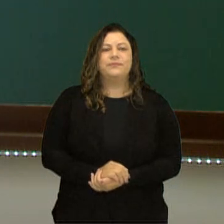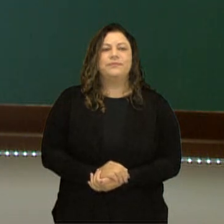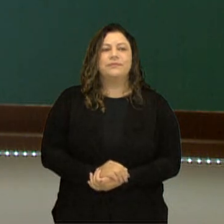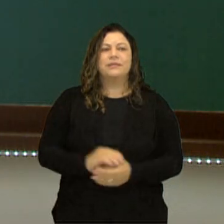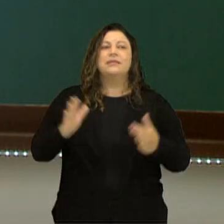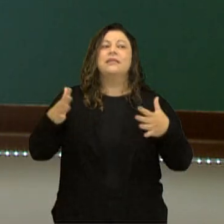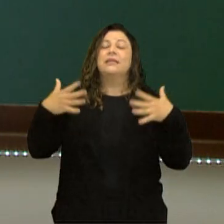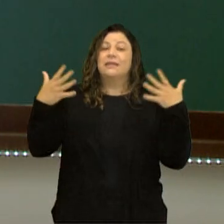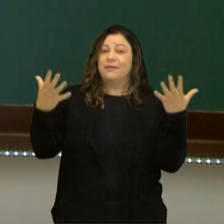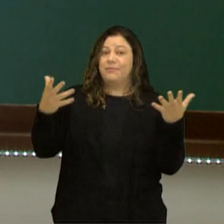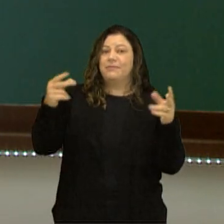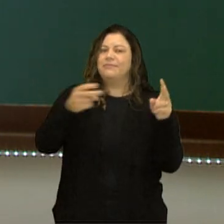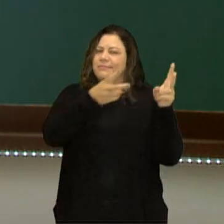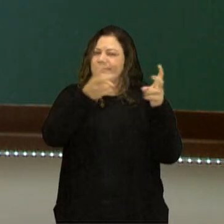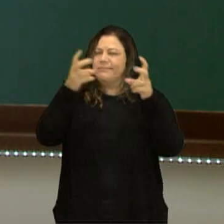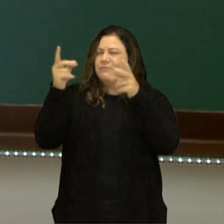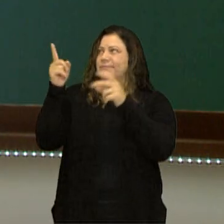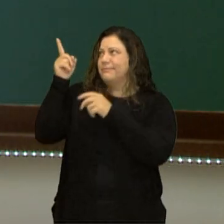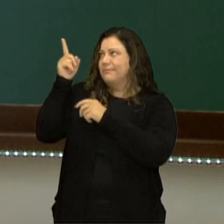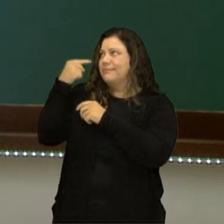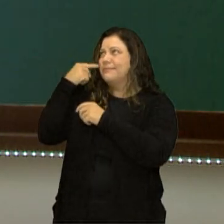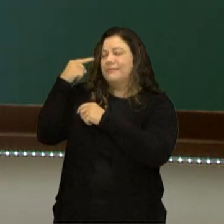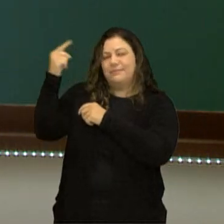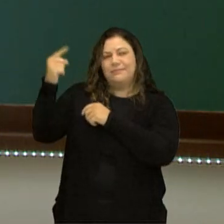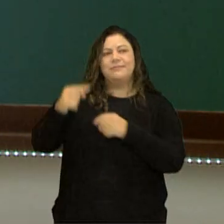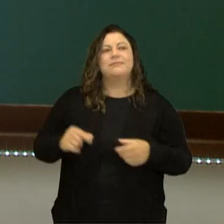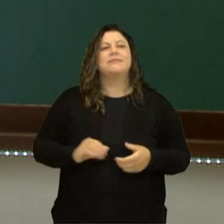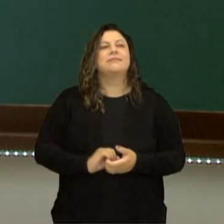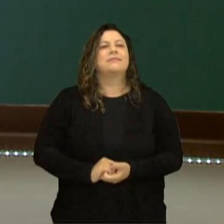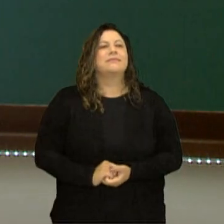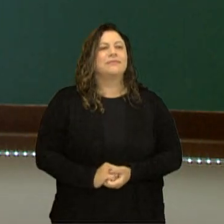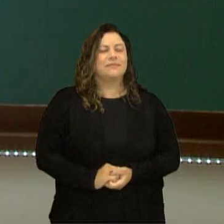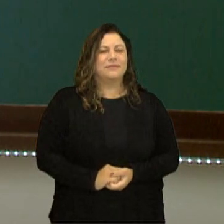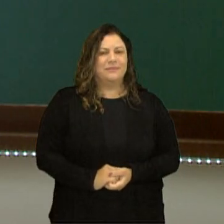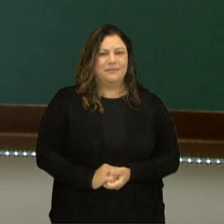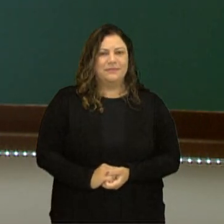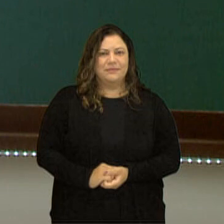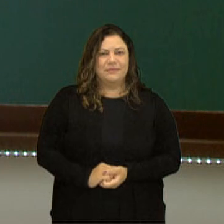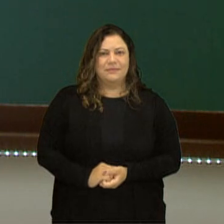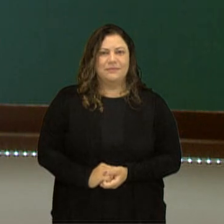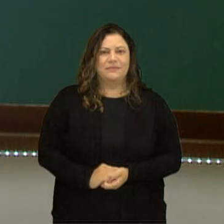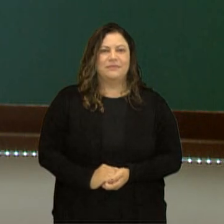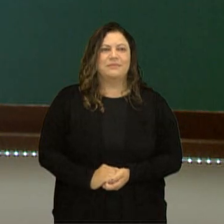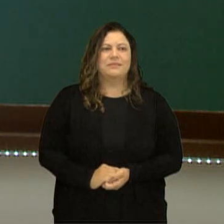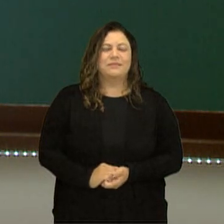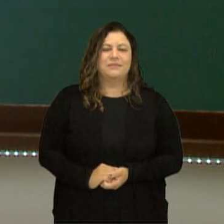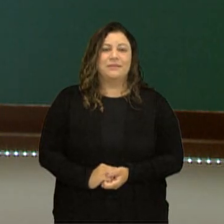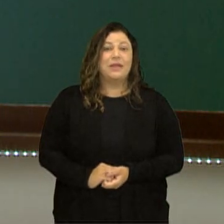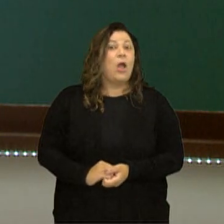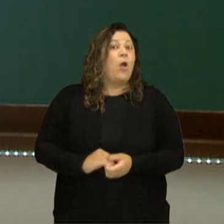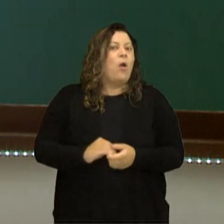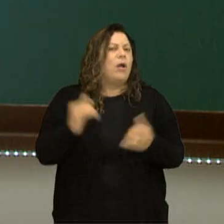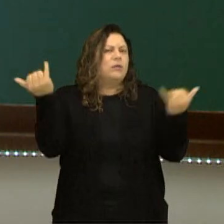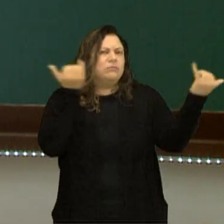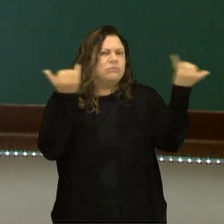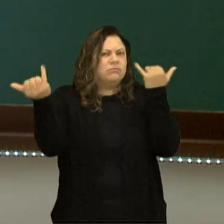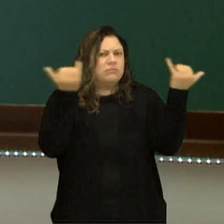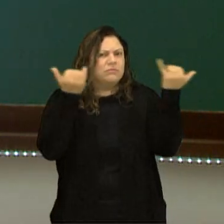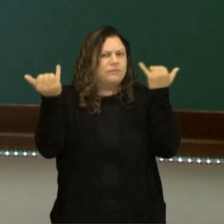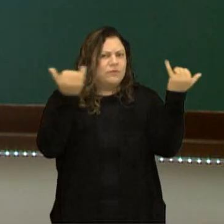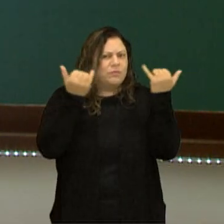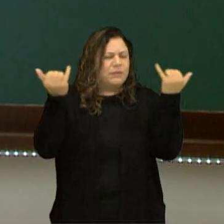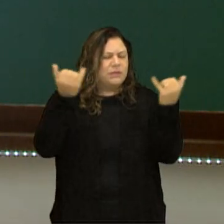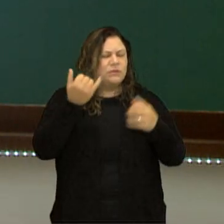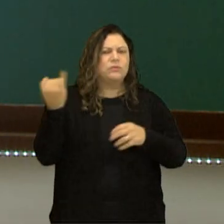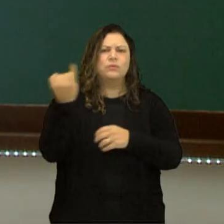are 100% customizable and private and fun. Olha quanta informação importante aqui eu